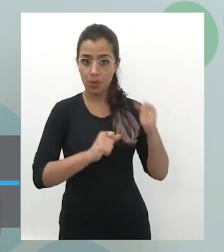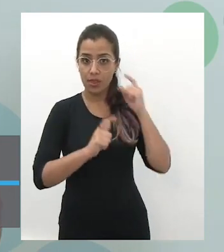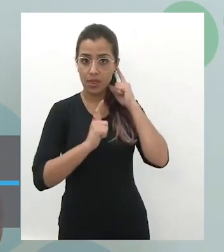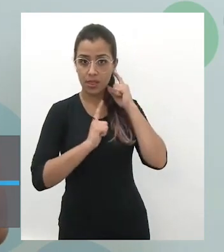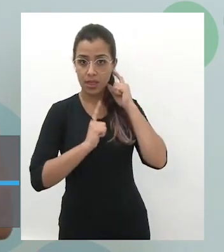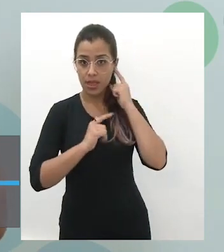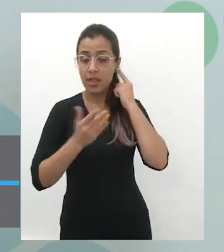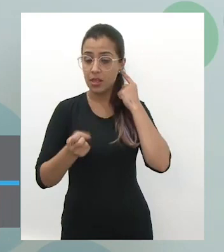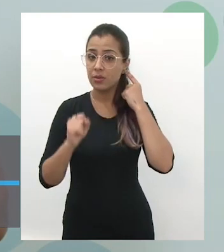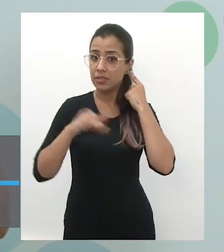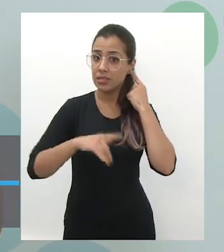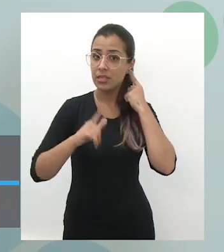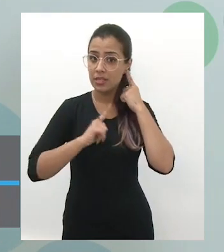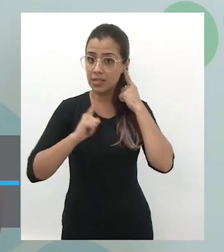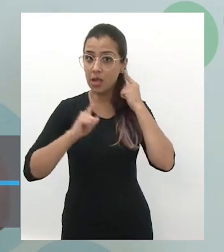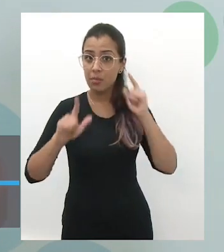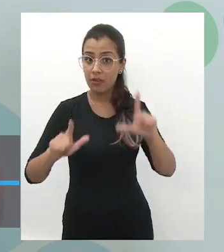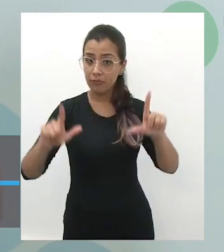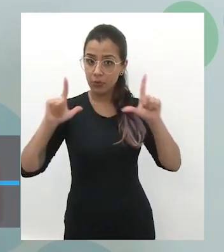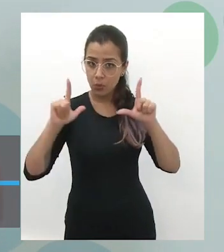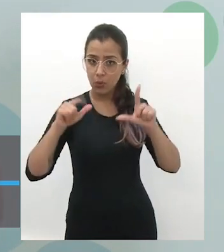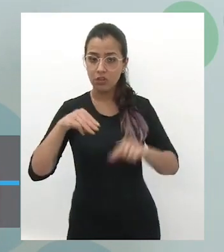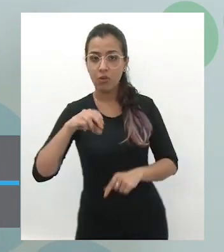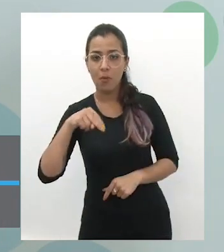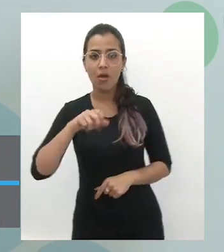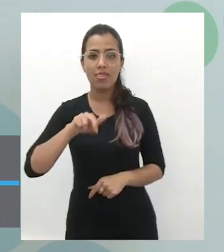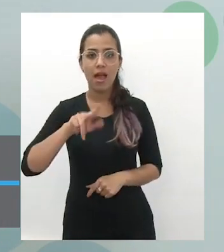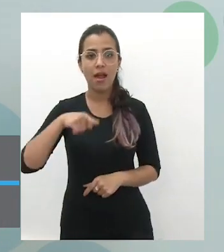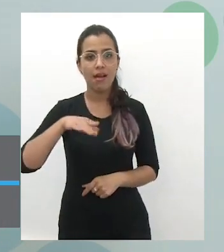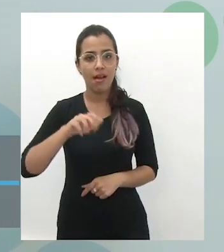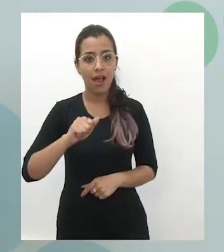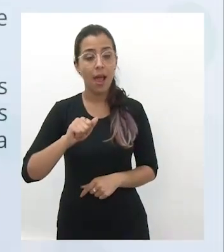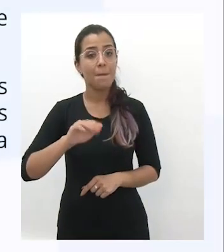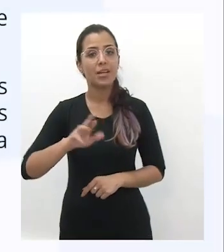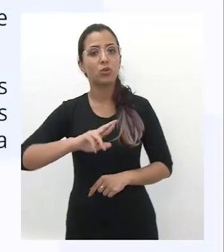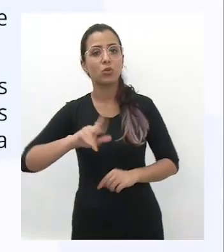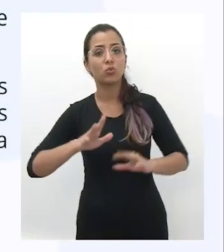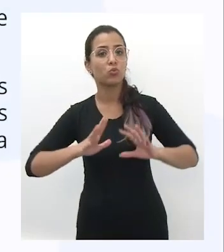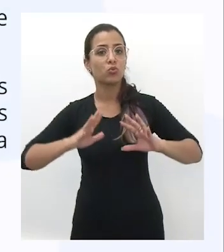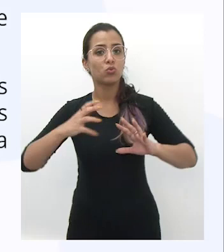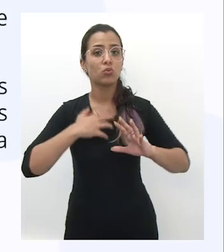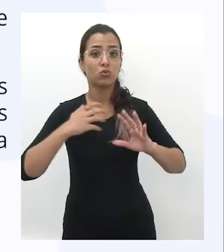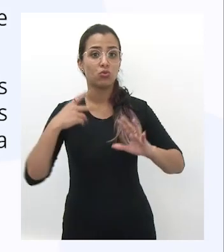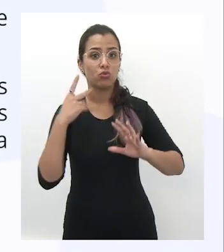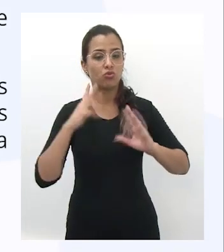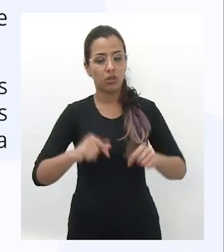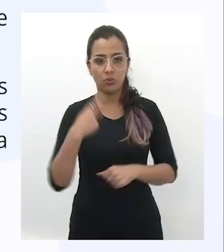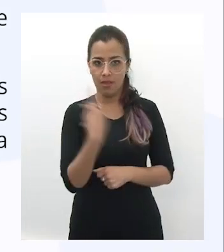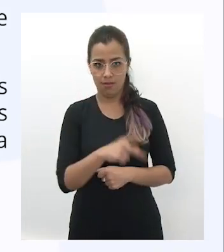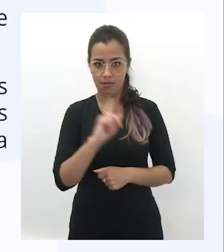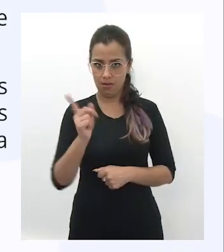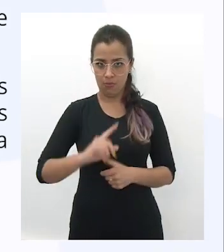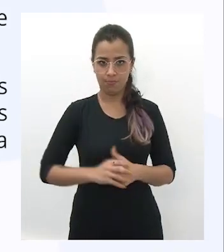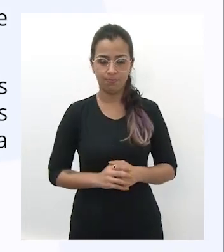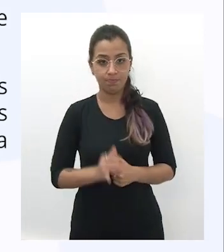Existe lá um rei. Só que ele não manda em tudo, não é bem do jeito que ele quer, não. Então, vou colocar para vocês aqui uma contextualização na tela. Olha lá.